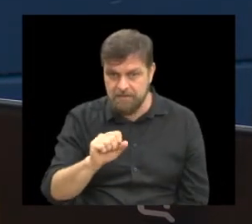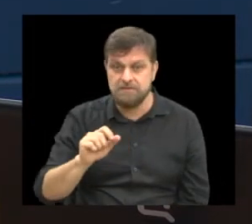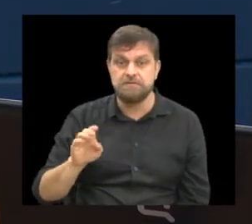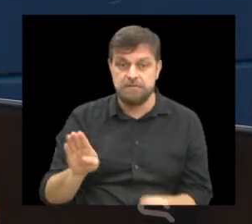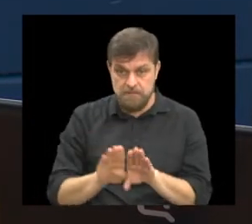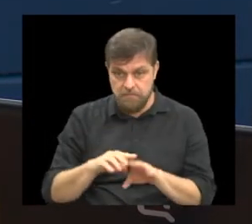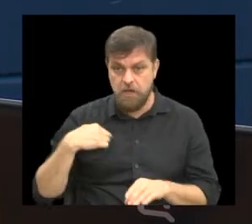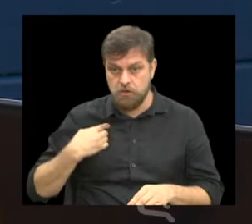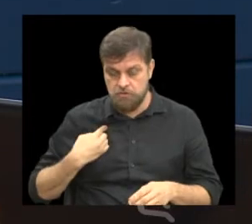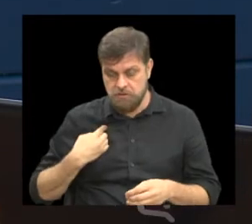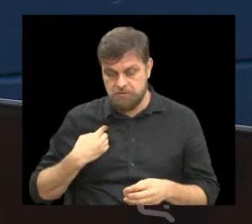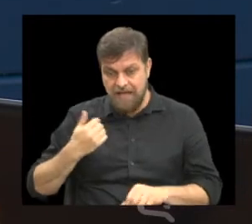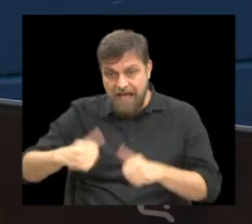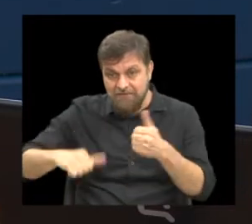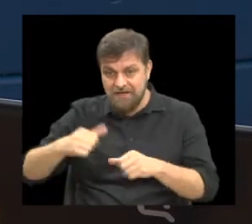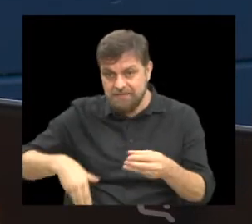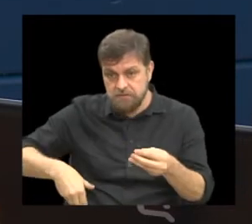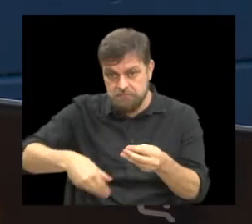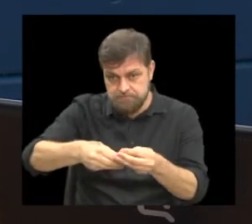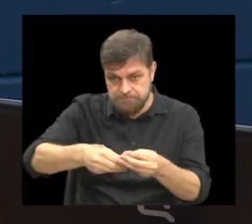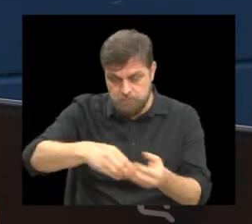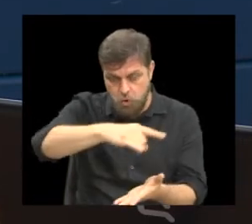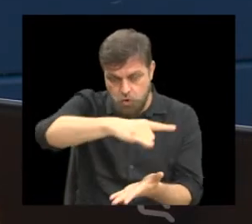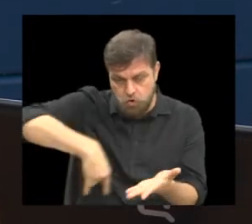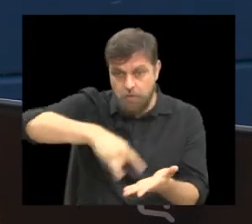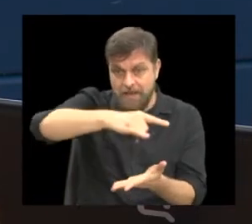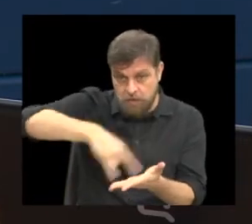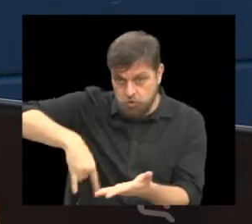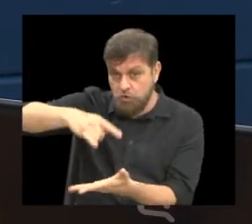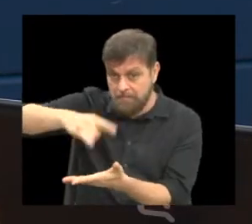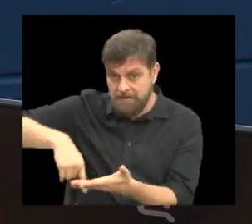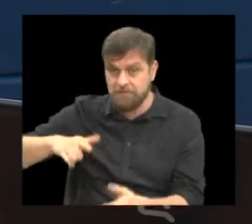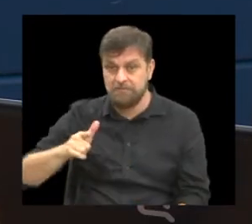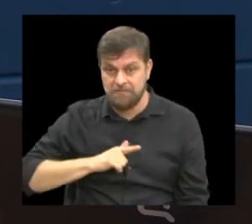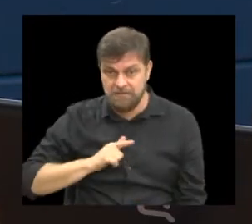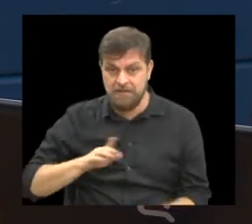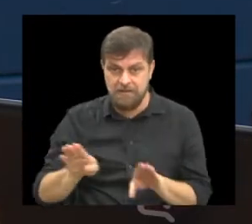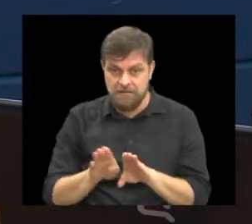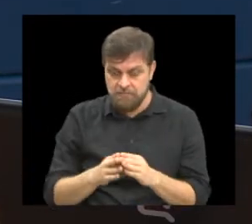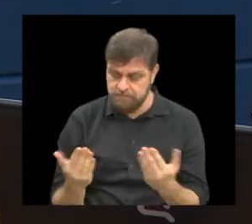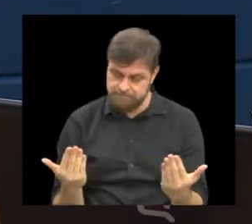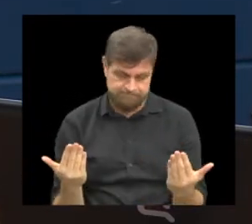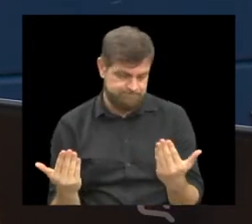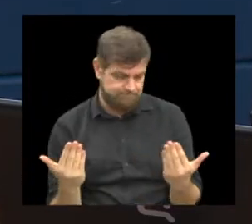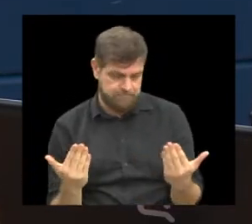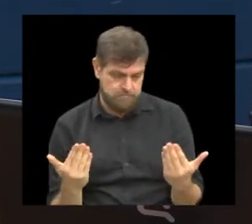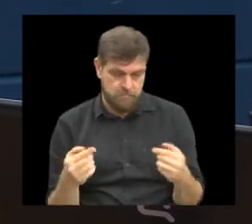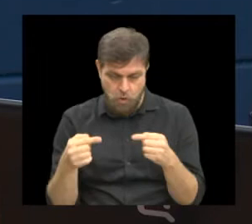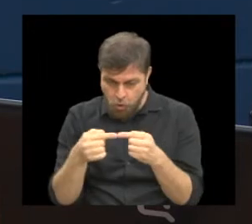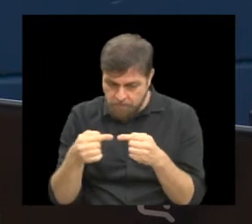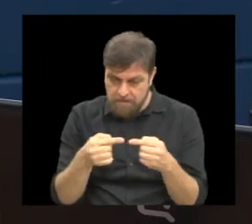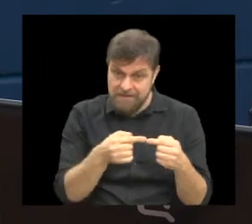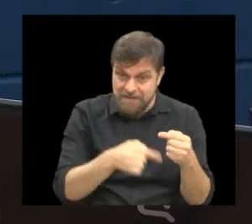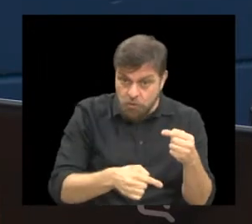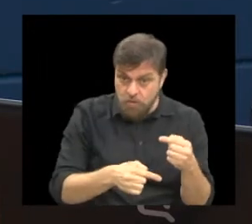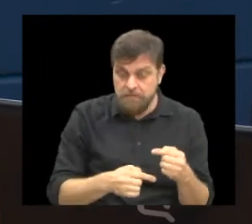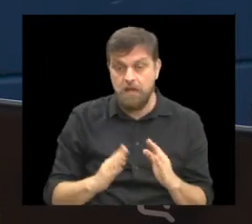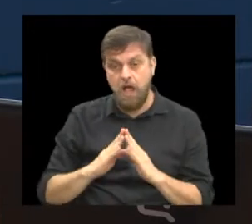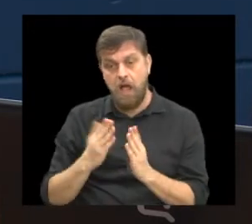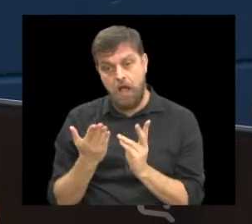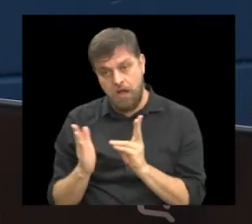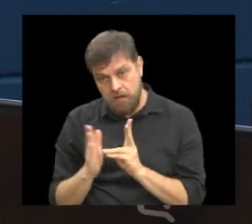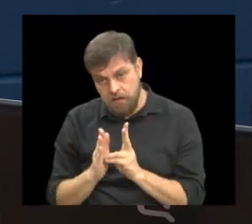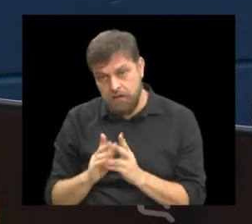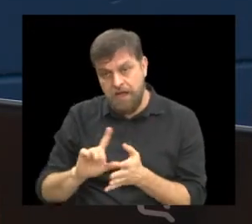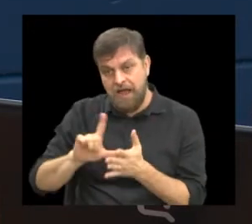avaliação, e aí também vai ter essa conferência, é necessário, não é? E aí é encaminhado para a